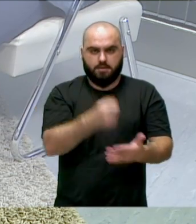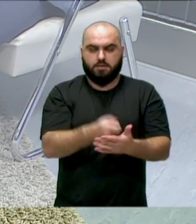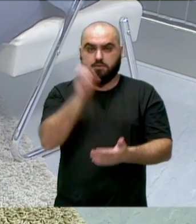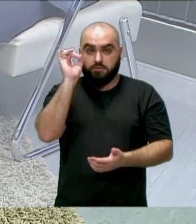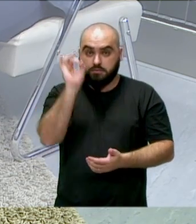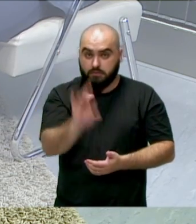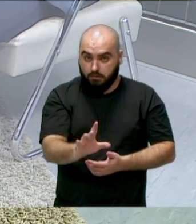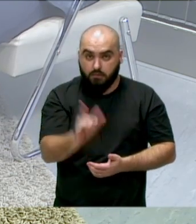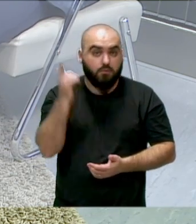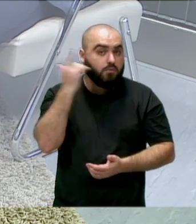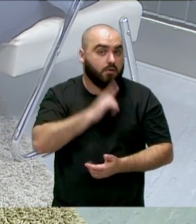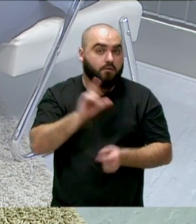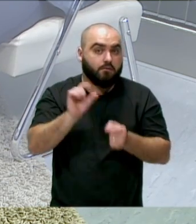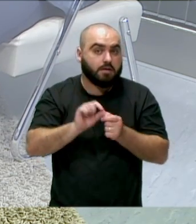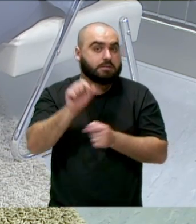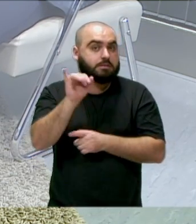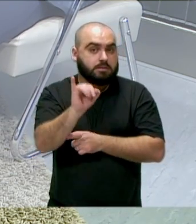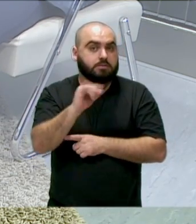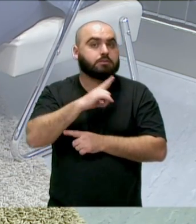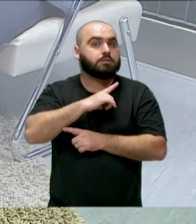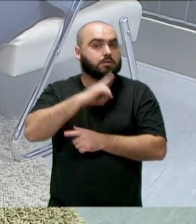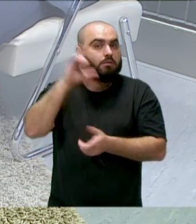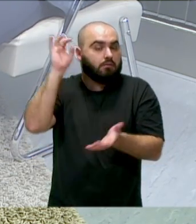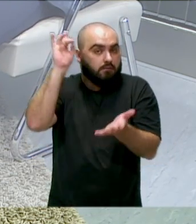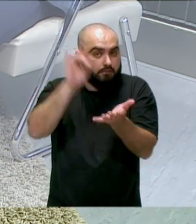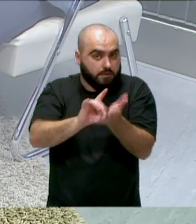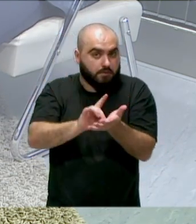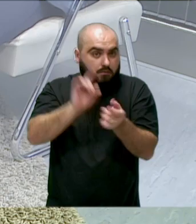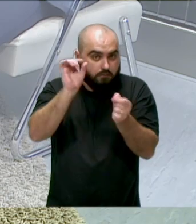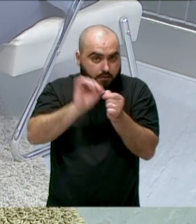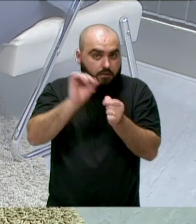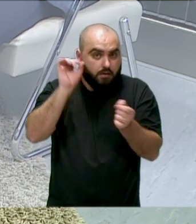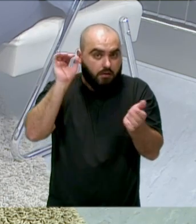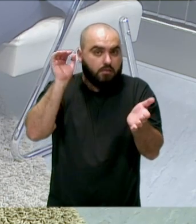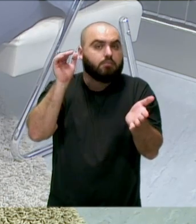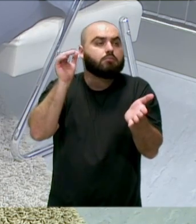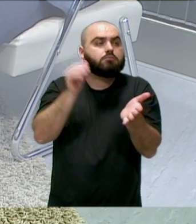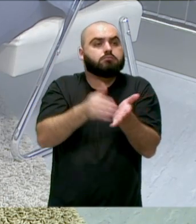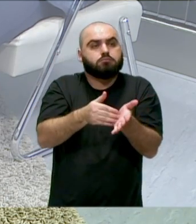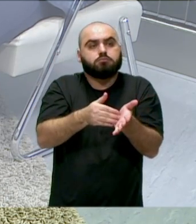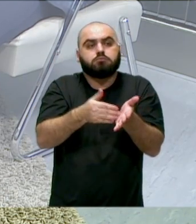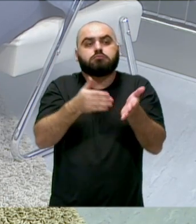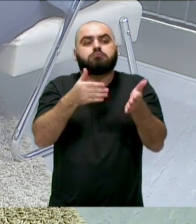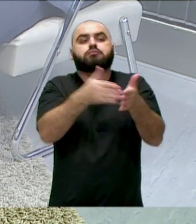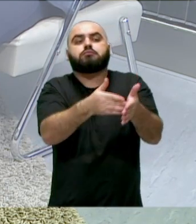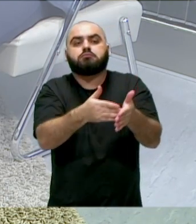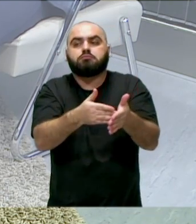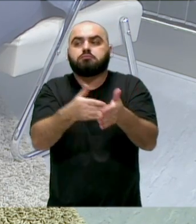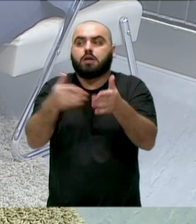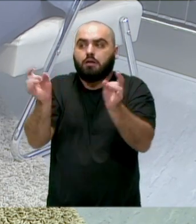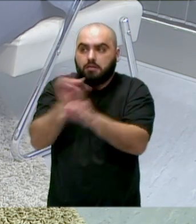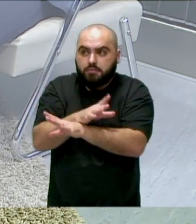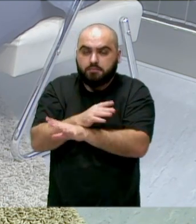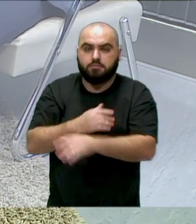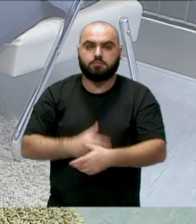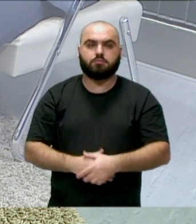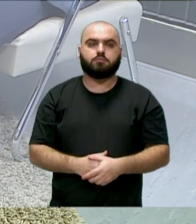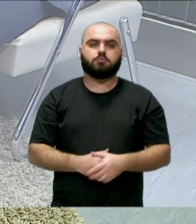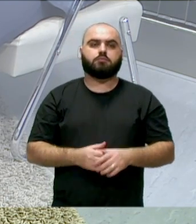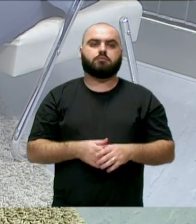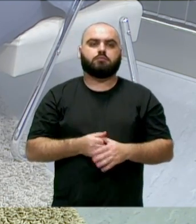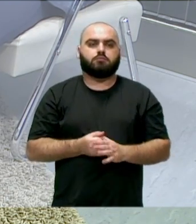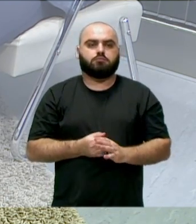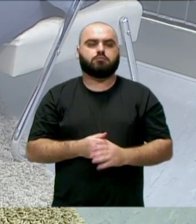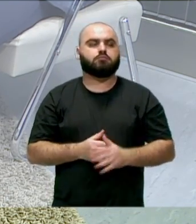será feita quando estiver em plena ocorrência para saber exatamente até onde que dá para ir, até onde que não dá. Vereador, combate